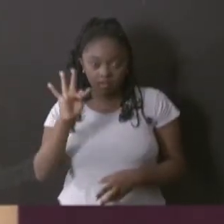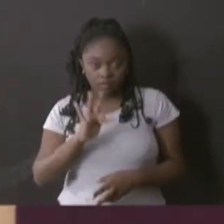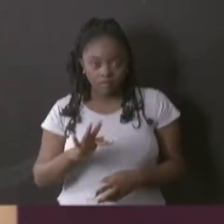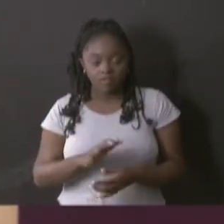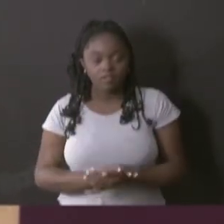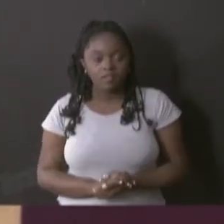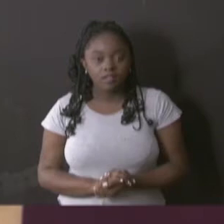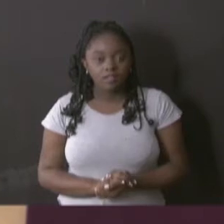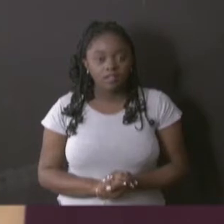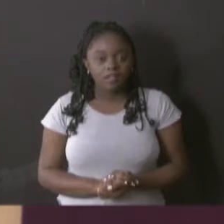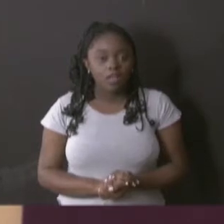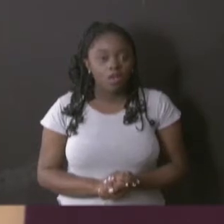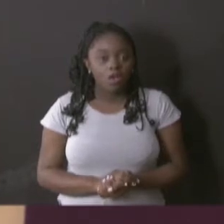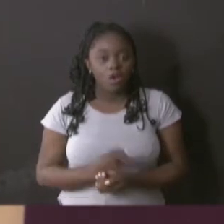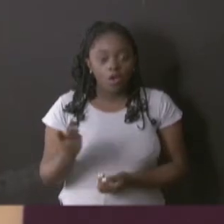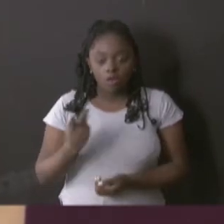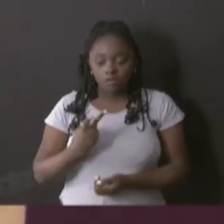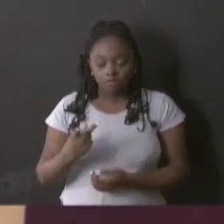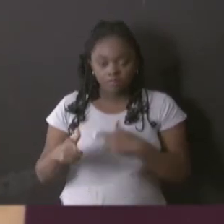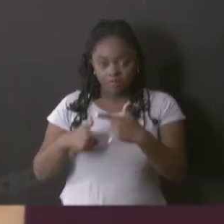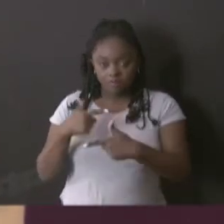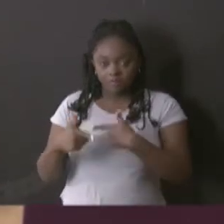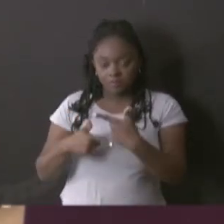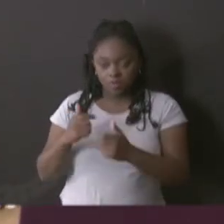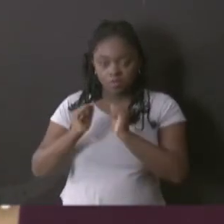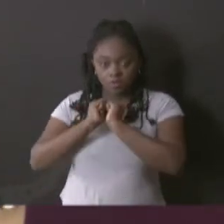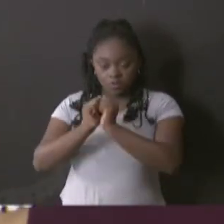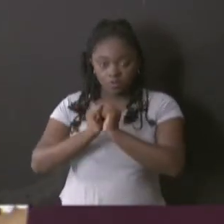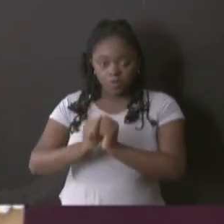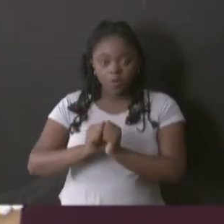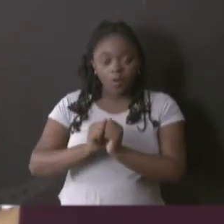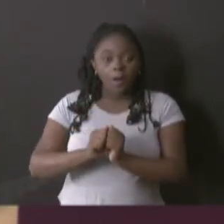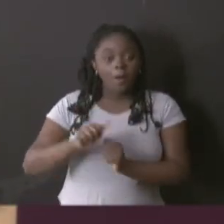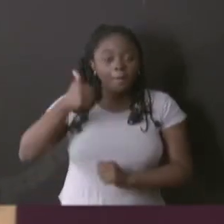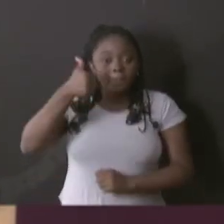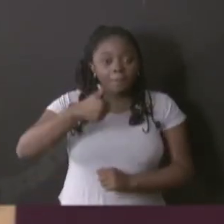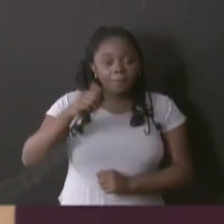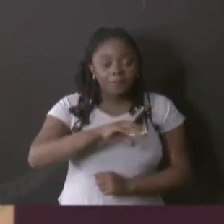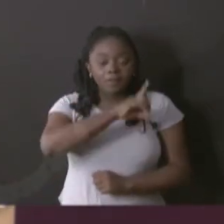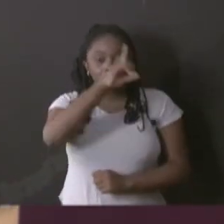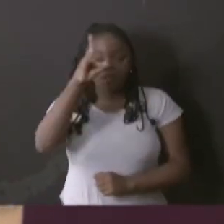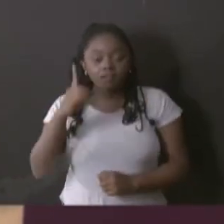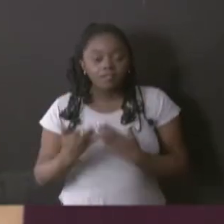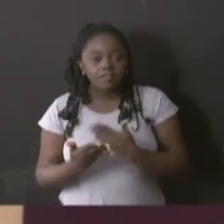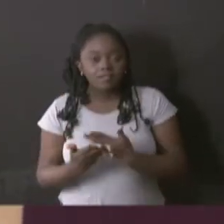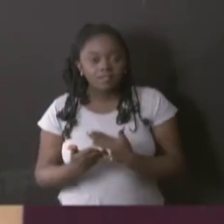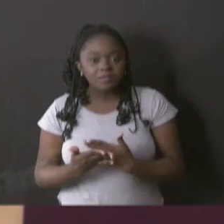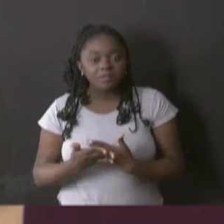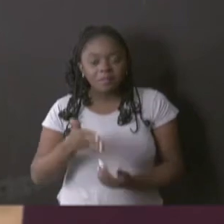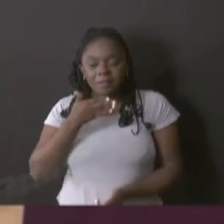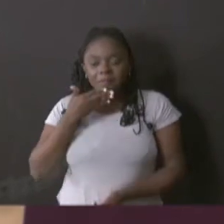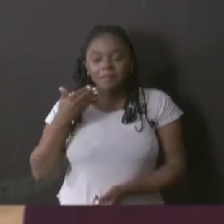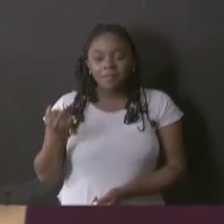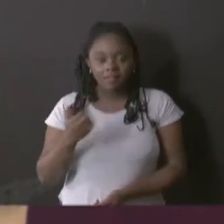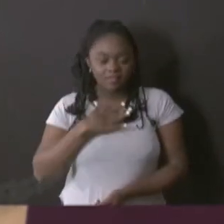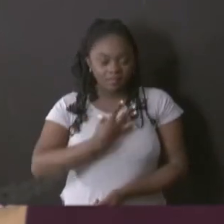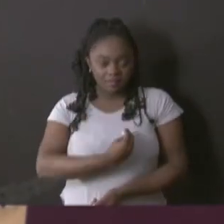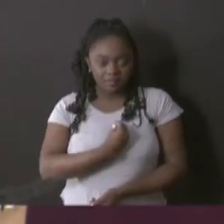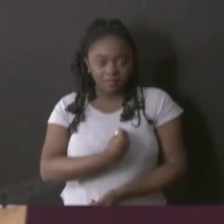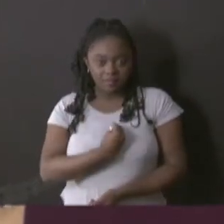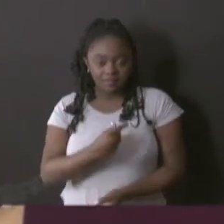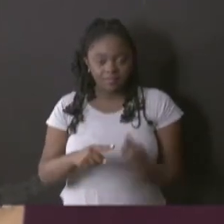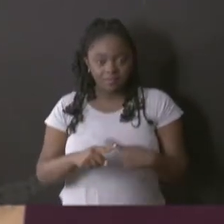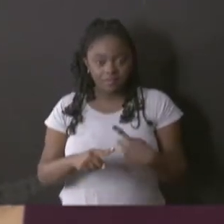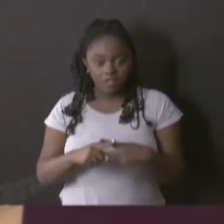juntos, o meu primeiro dia de aula foi um dos momentos mais incríveis da minha vida, porque eu entrei, já tinha tido